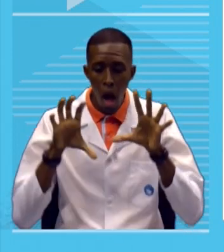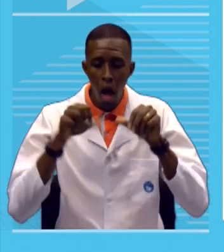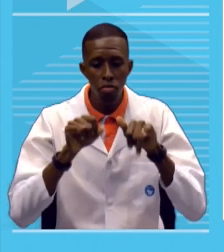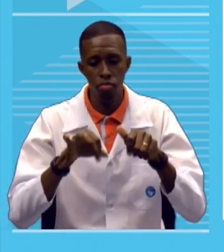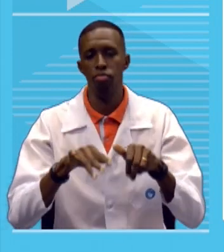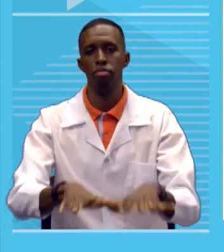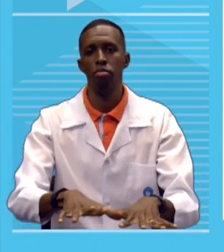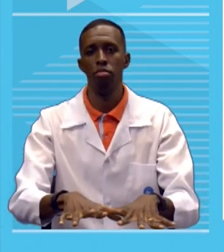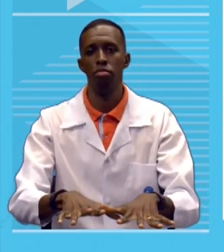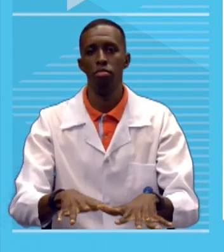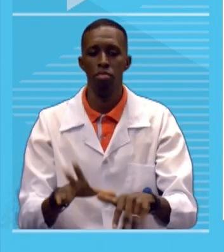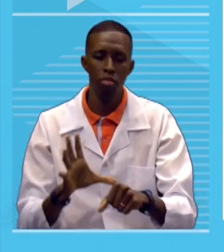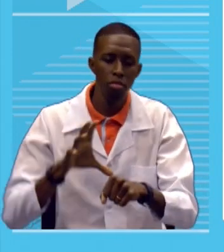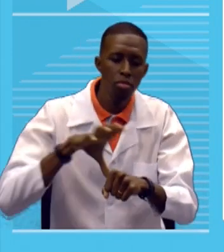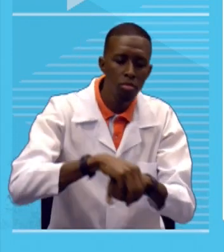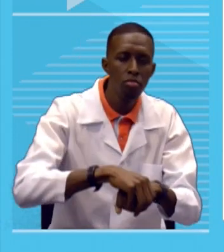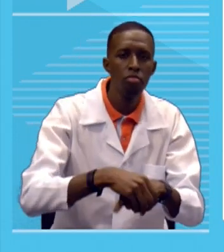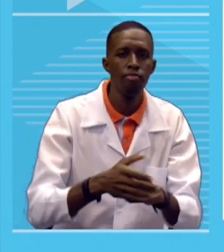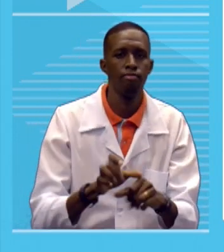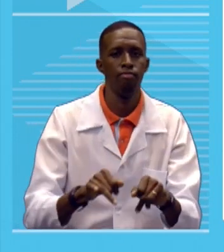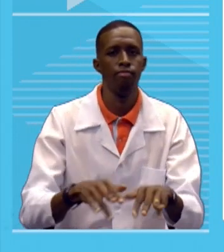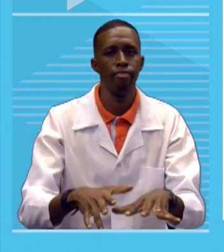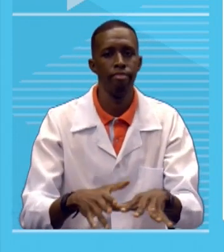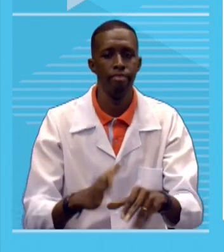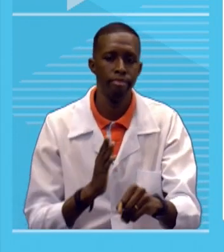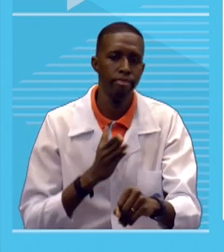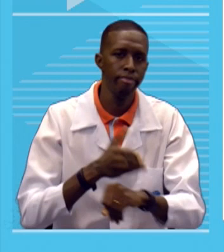da região, né,